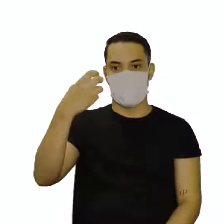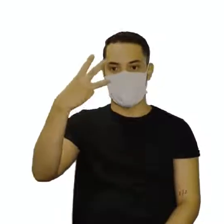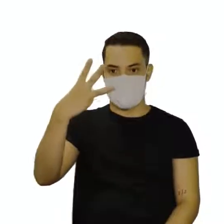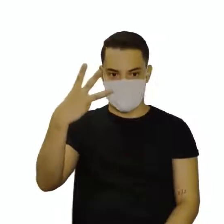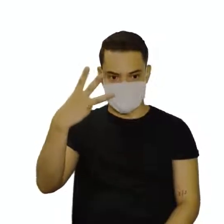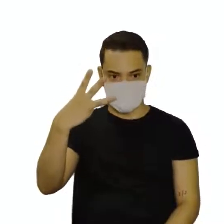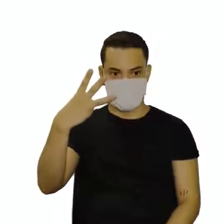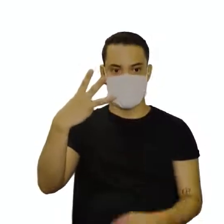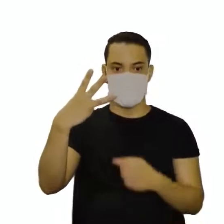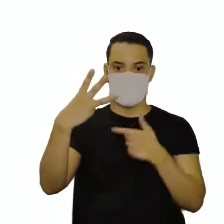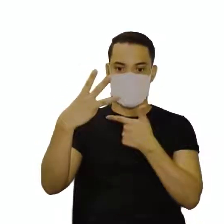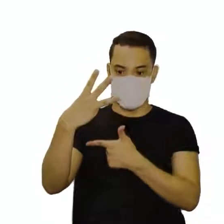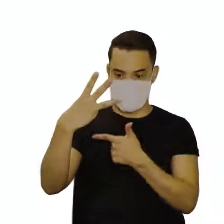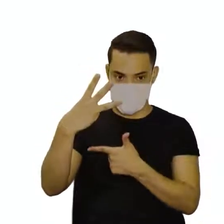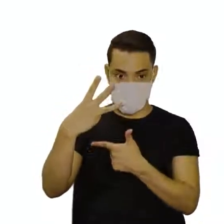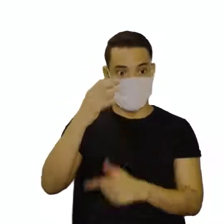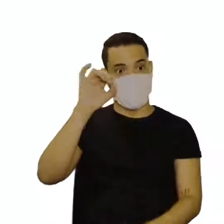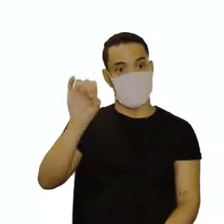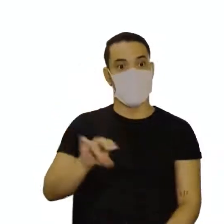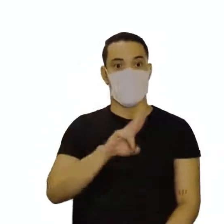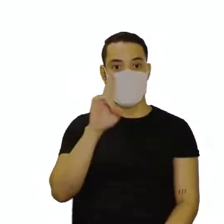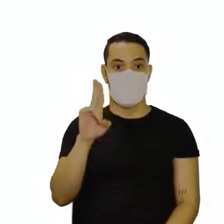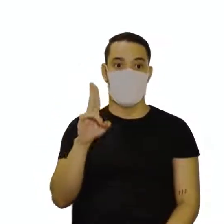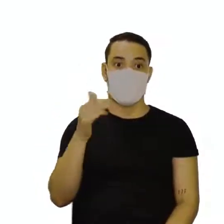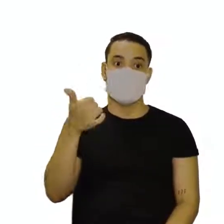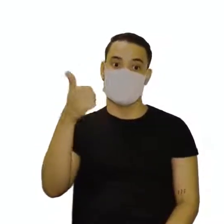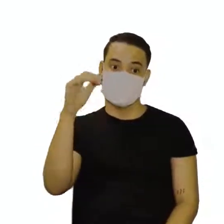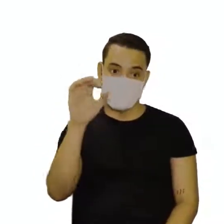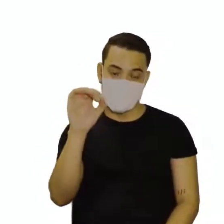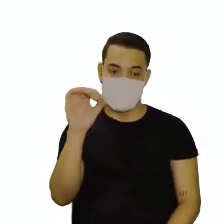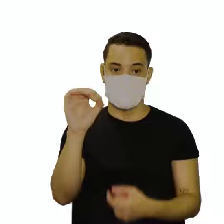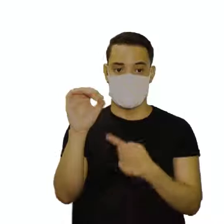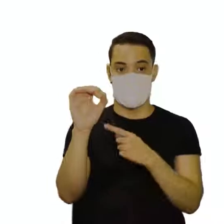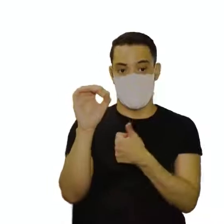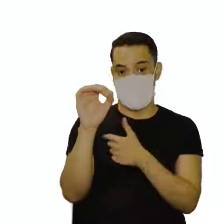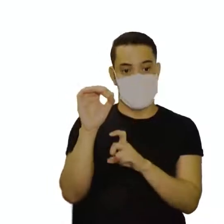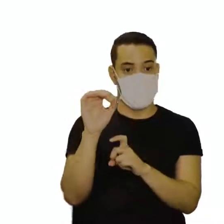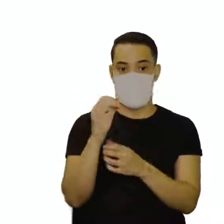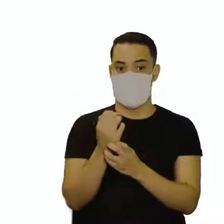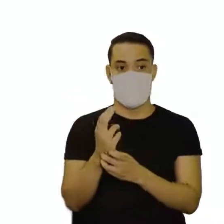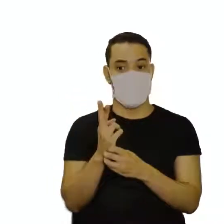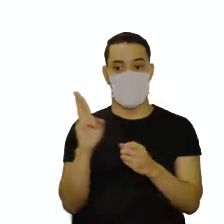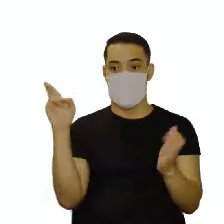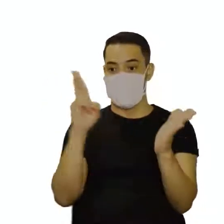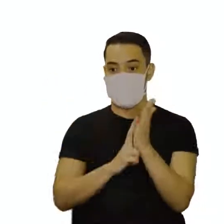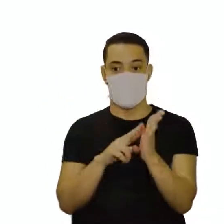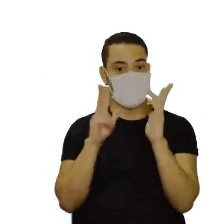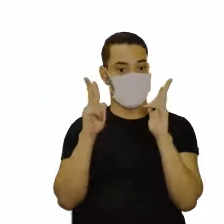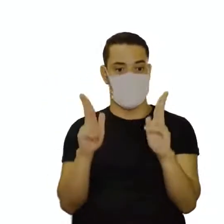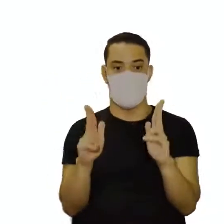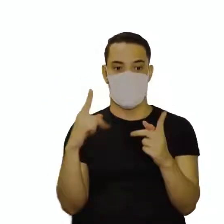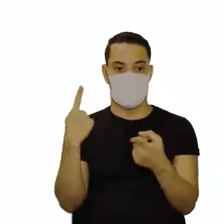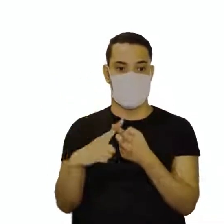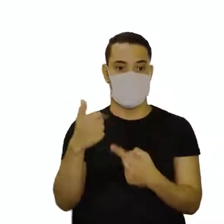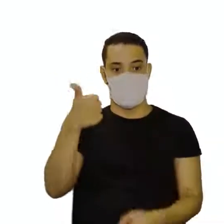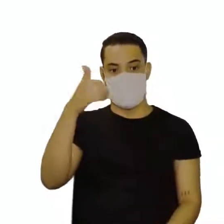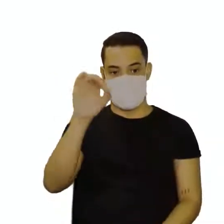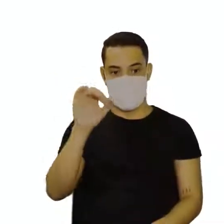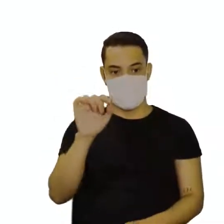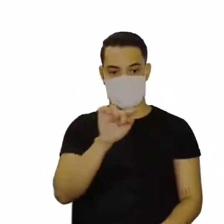13,3 volts e 2, ou 10 e 1,5. O resultado é o mesmo. 10 por